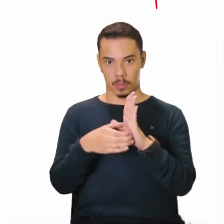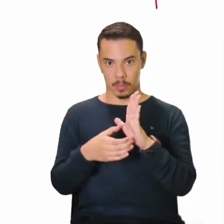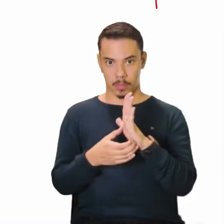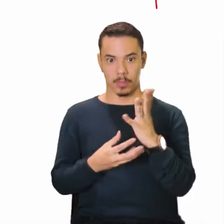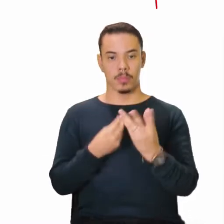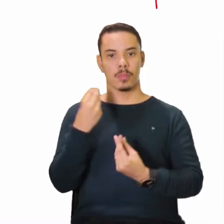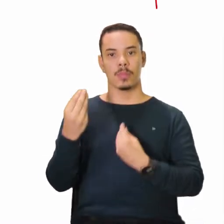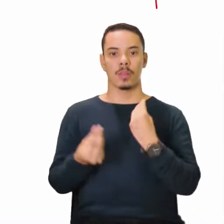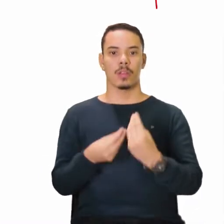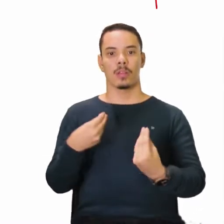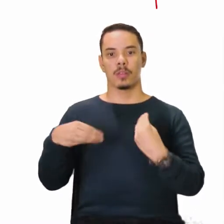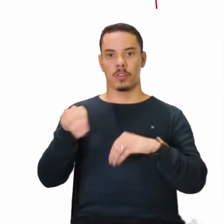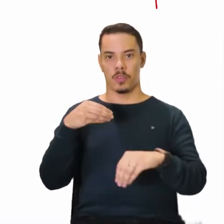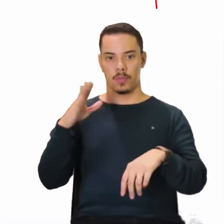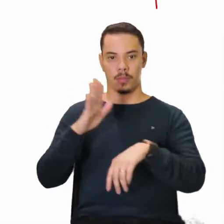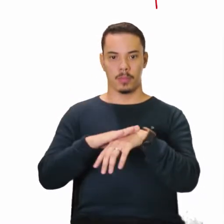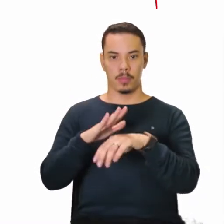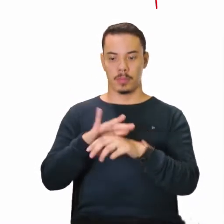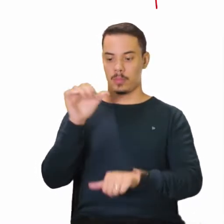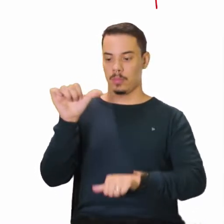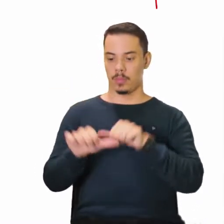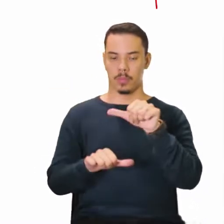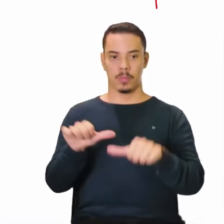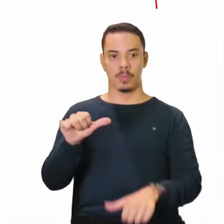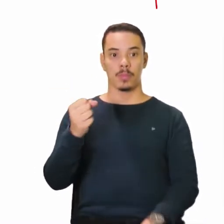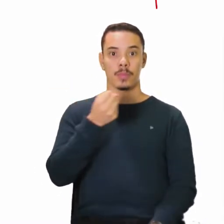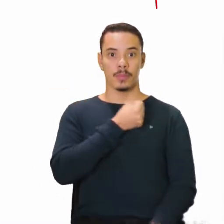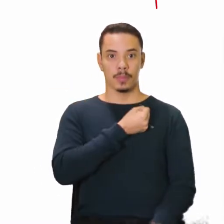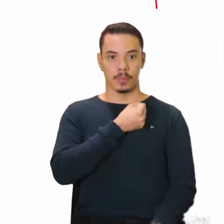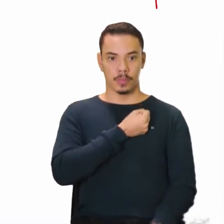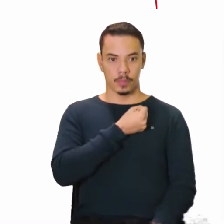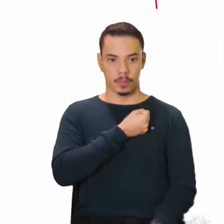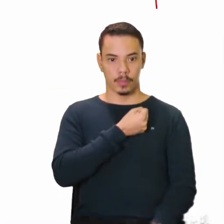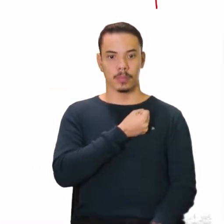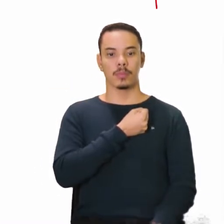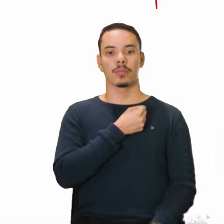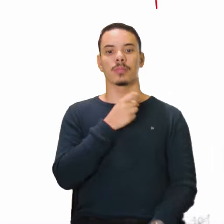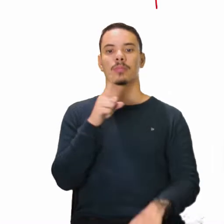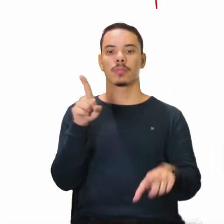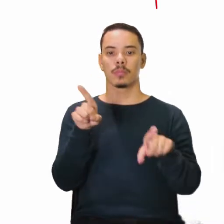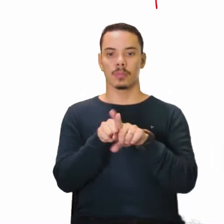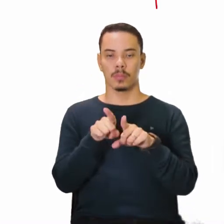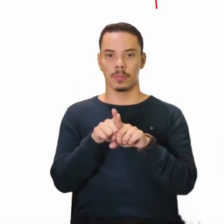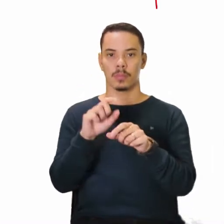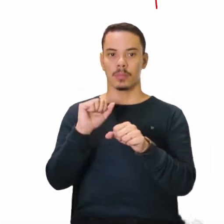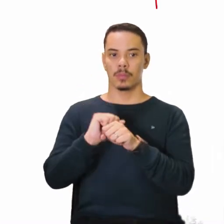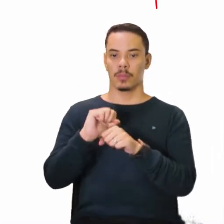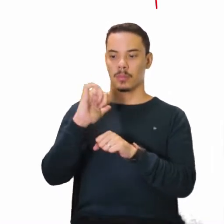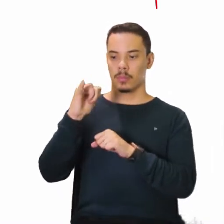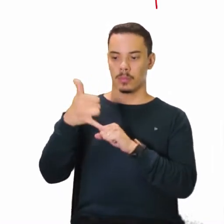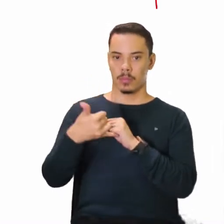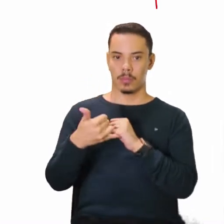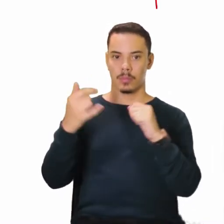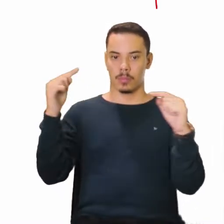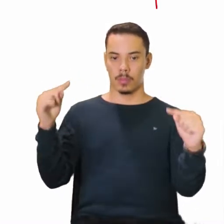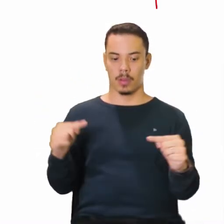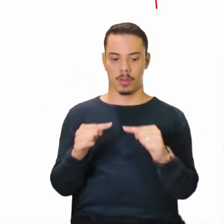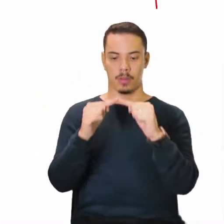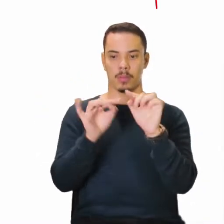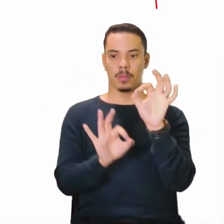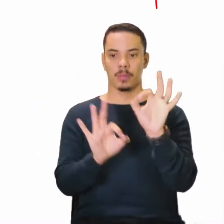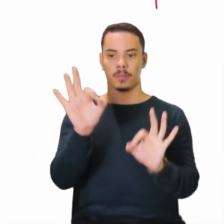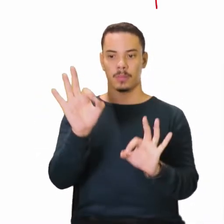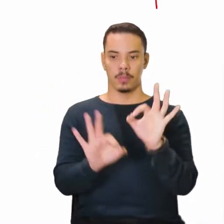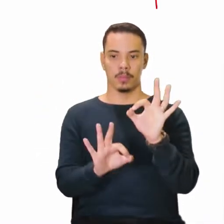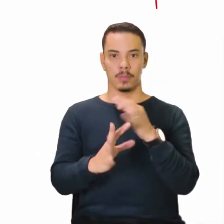essa flexão, né? Quanto ao número, que o adjetivo ele vai se